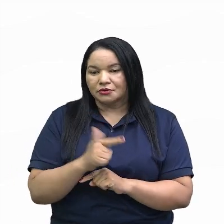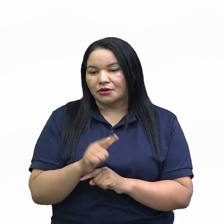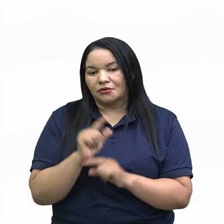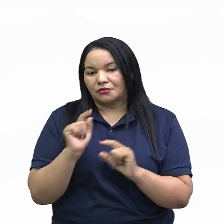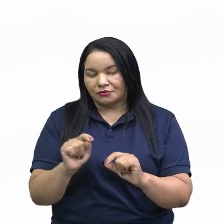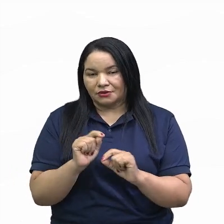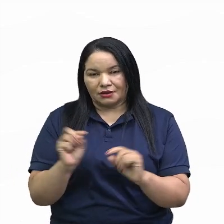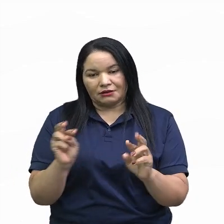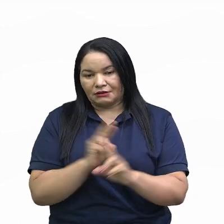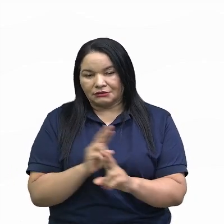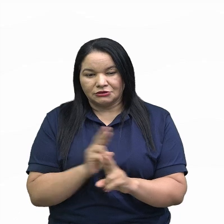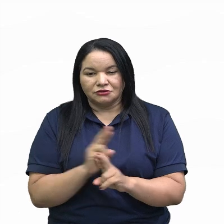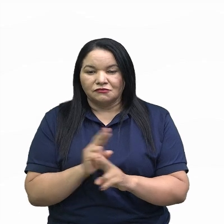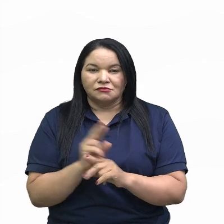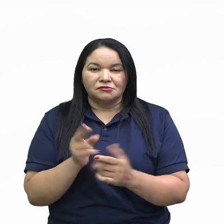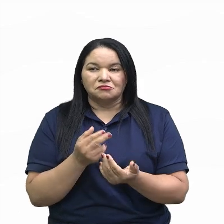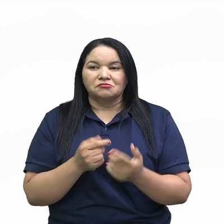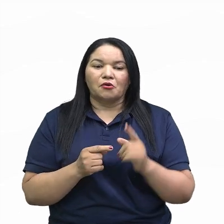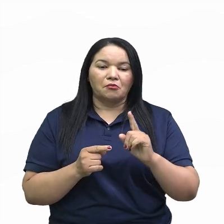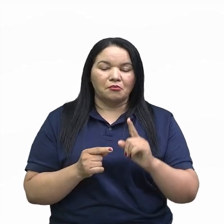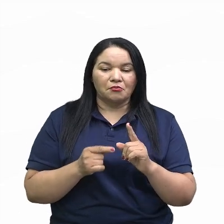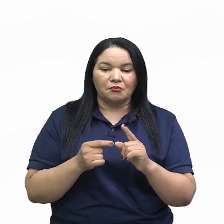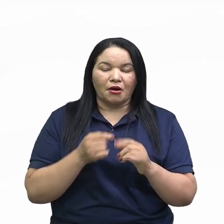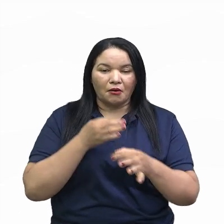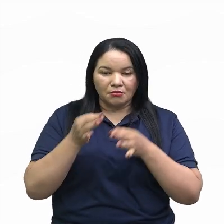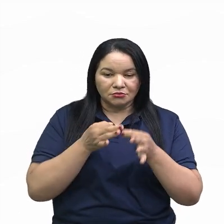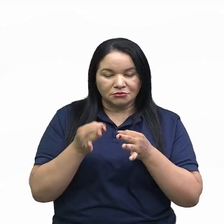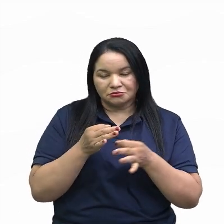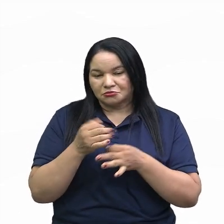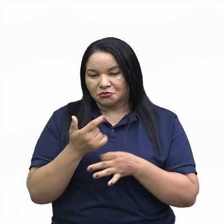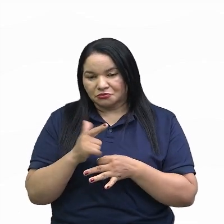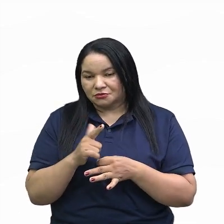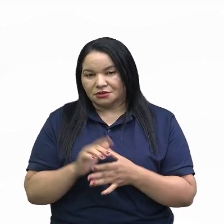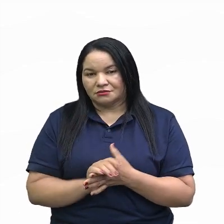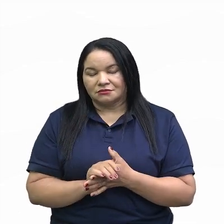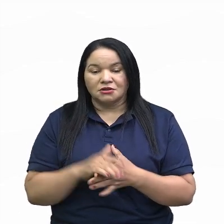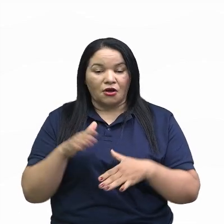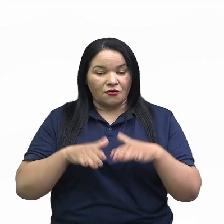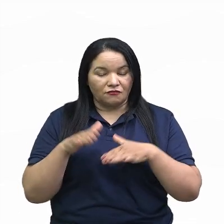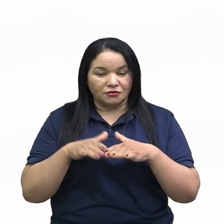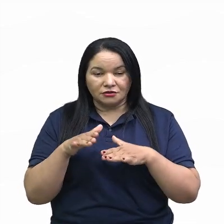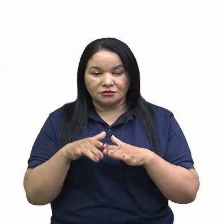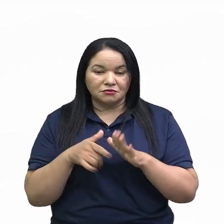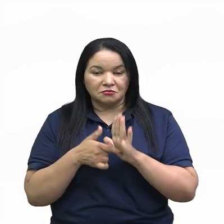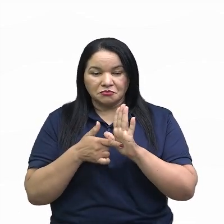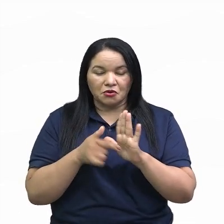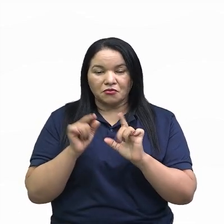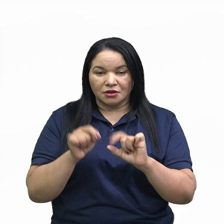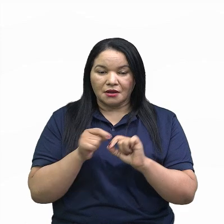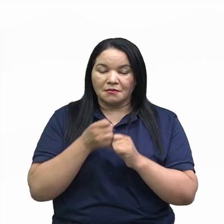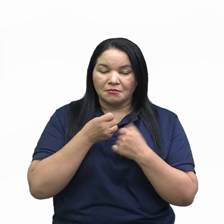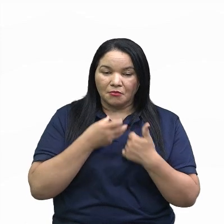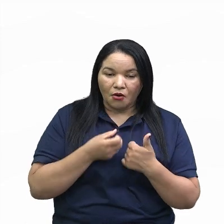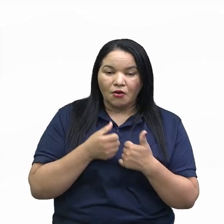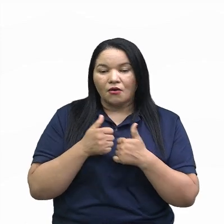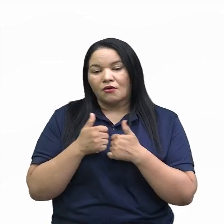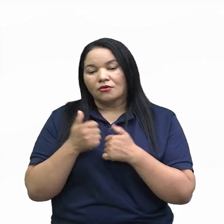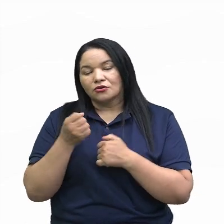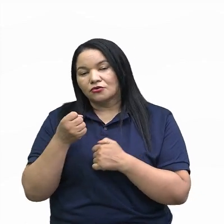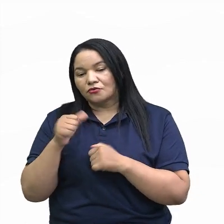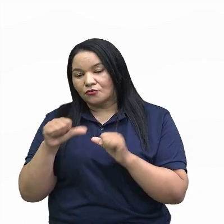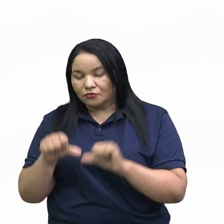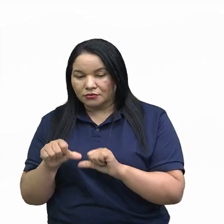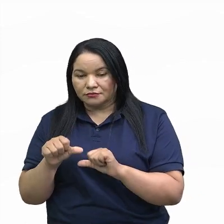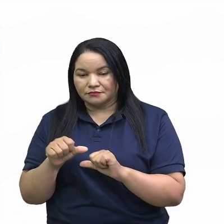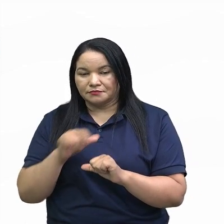uma relativização dos posicionamentos. Perceba que, como eu já mencionei, se evidencia o que é bom e o que é ruim. Argumento de